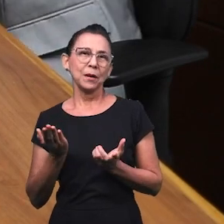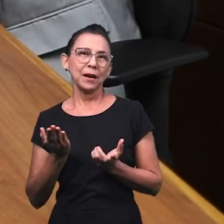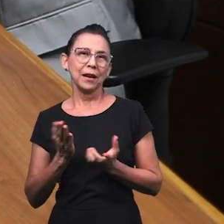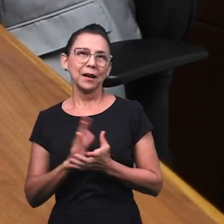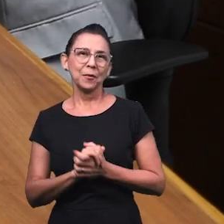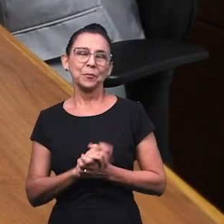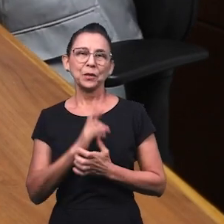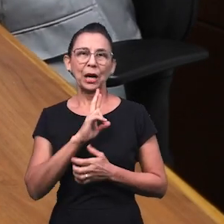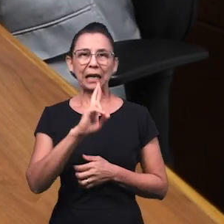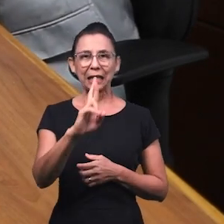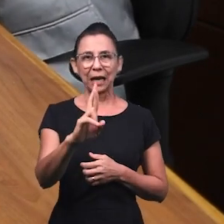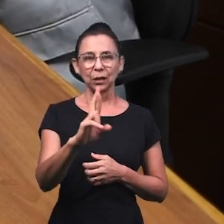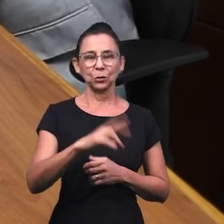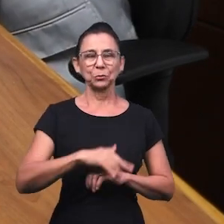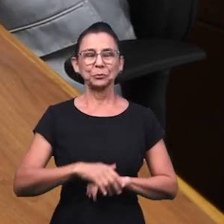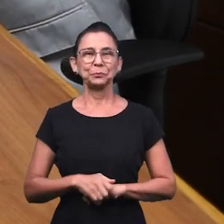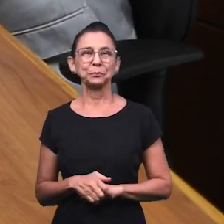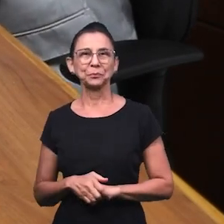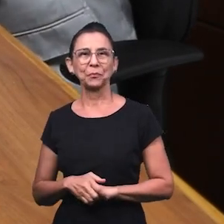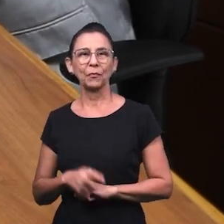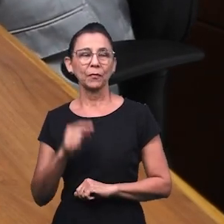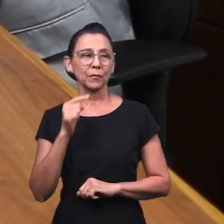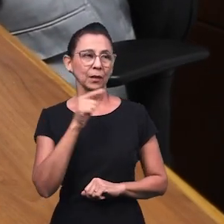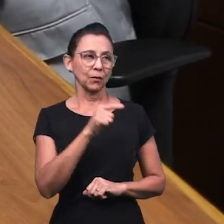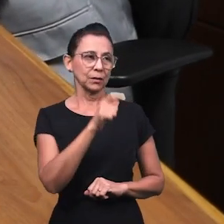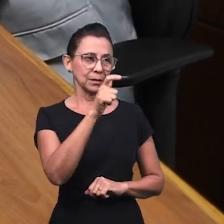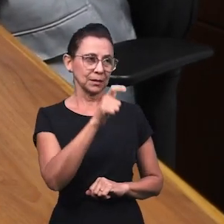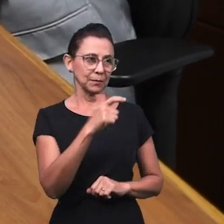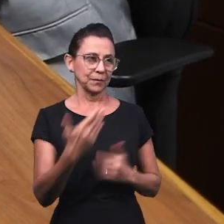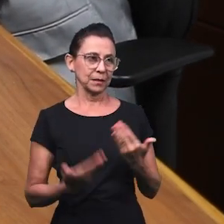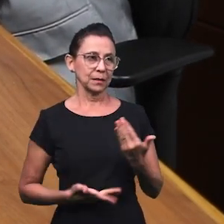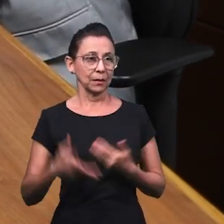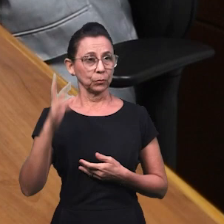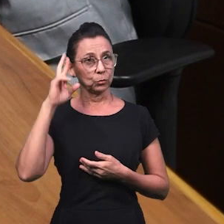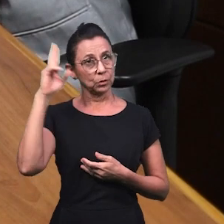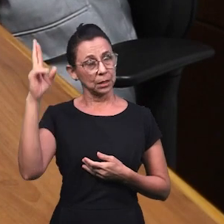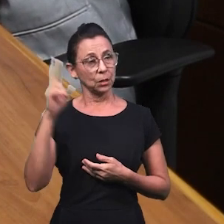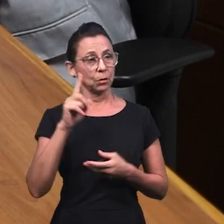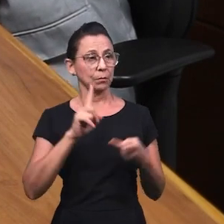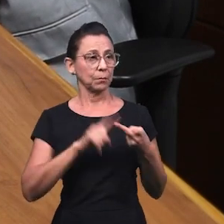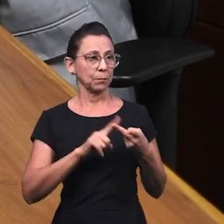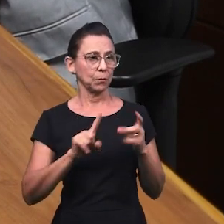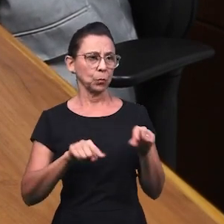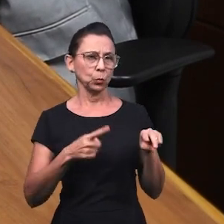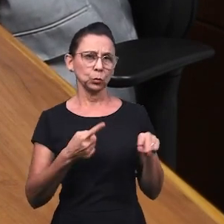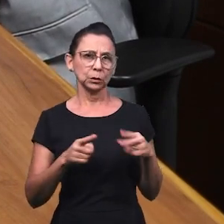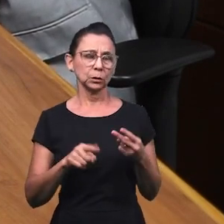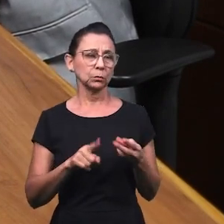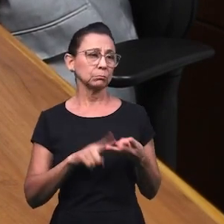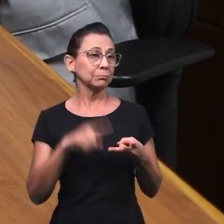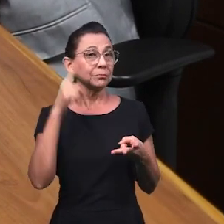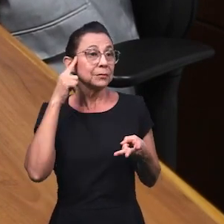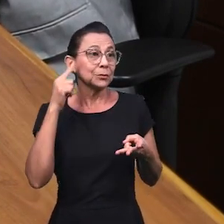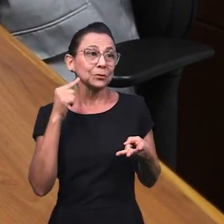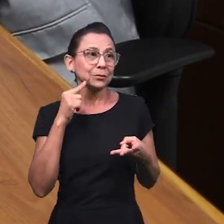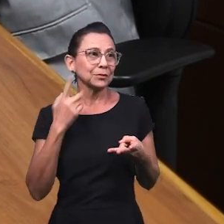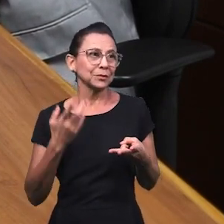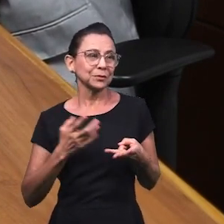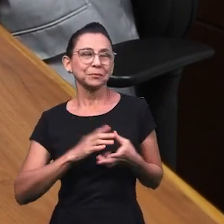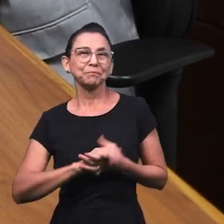aqui e desse uma mensagem sua, do Carlos, servo do Senhor, músico e